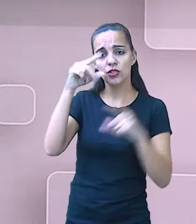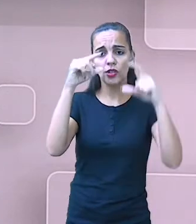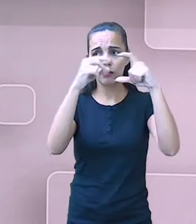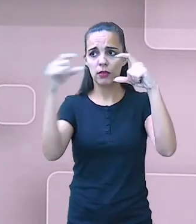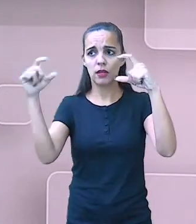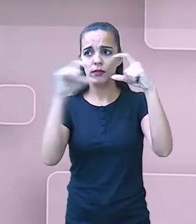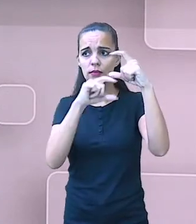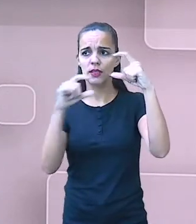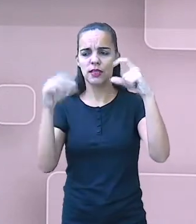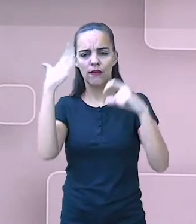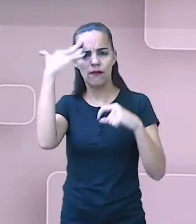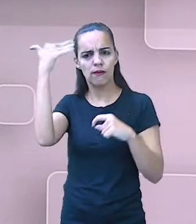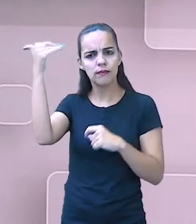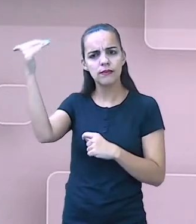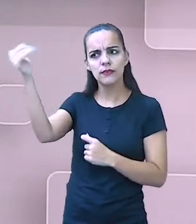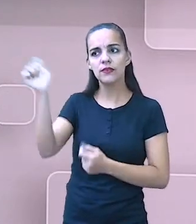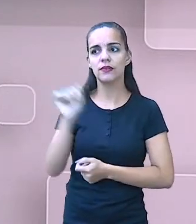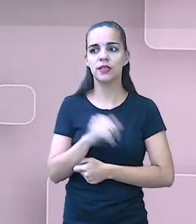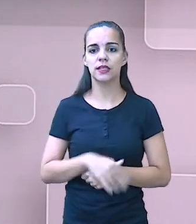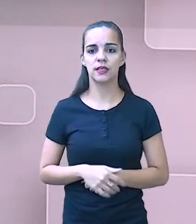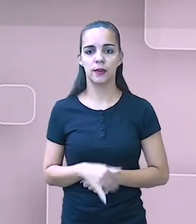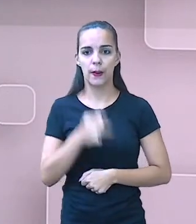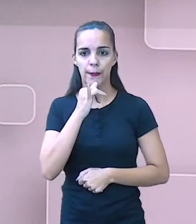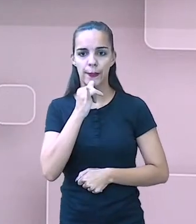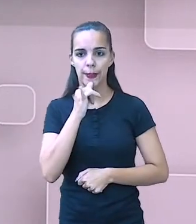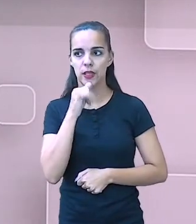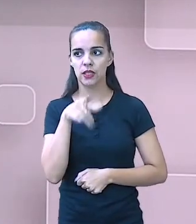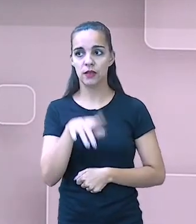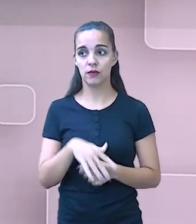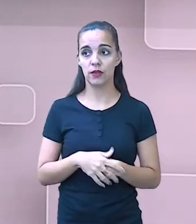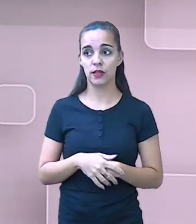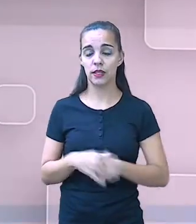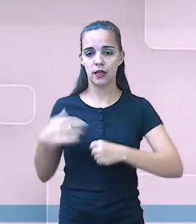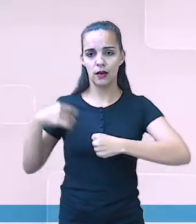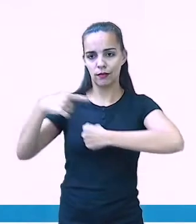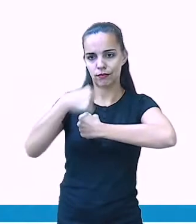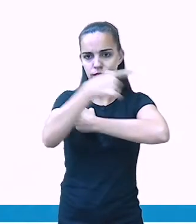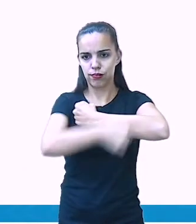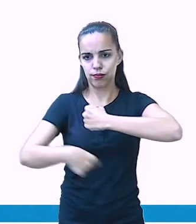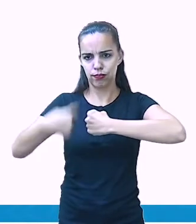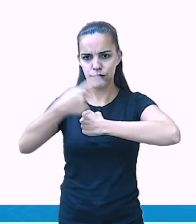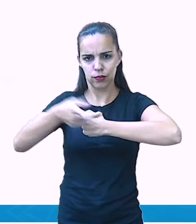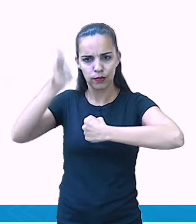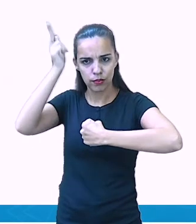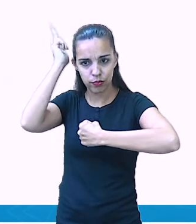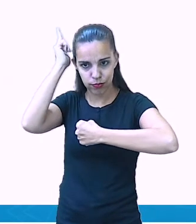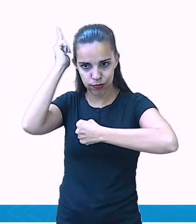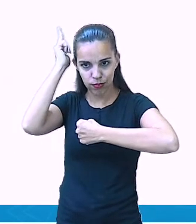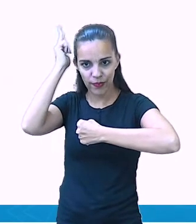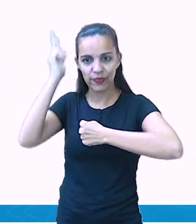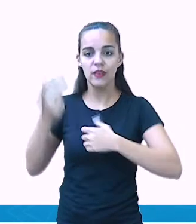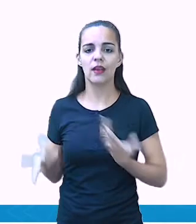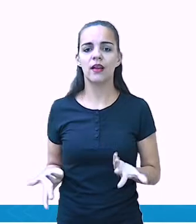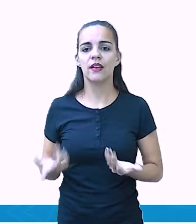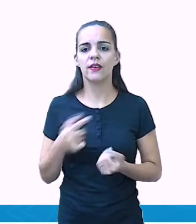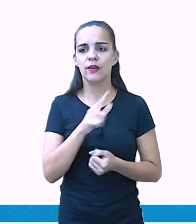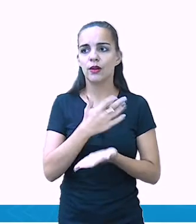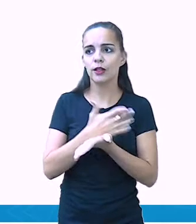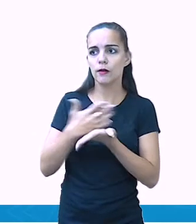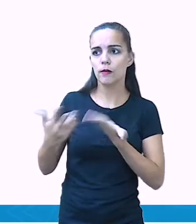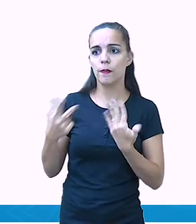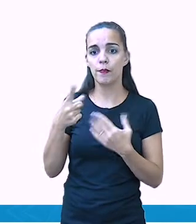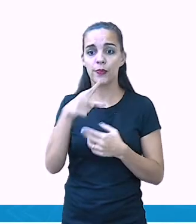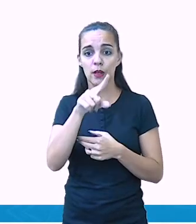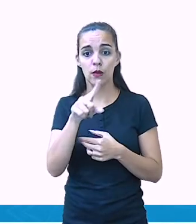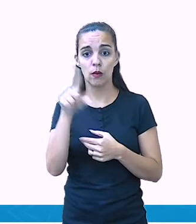quadrinhos famosas, né? Que são, por exemplo, olha lá, Capitão América. Capitão América, ele surgiu no contexto